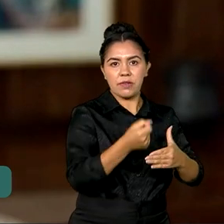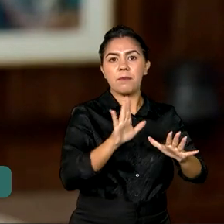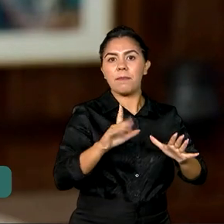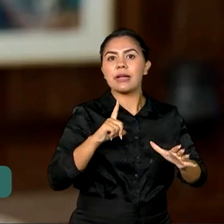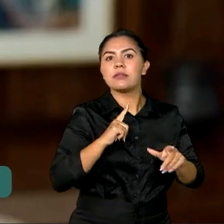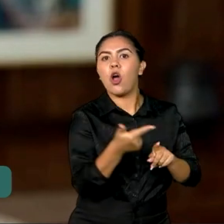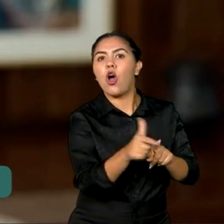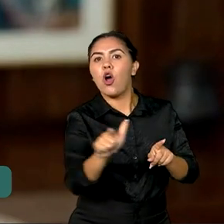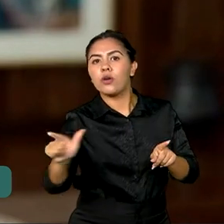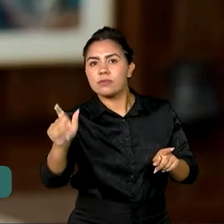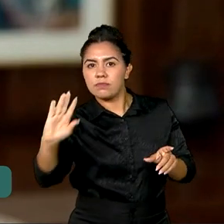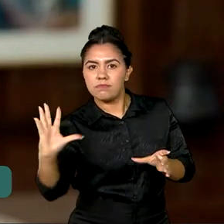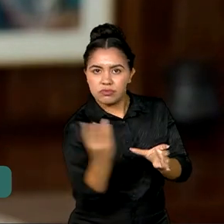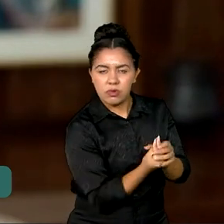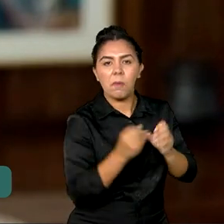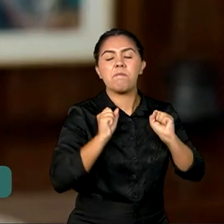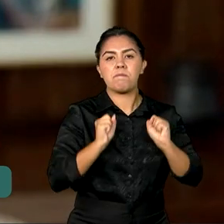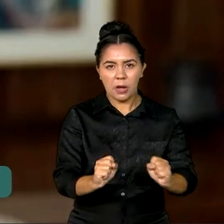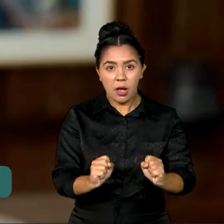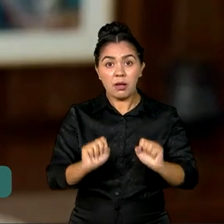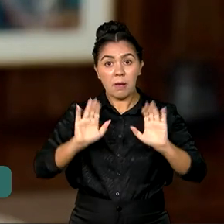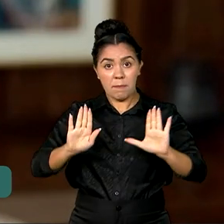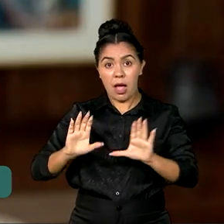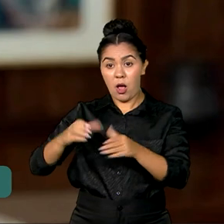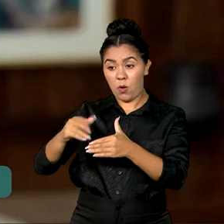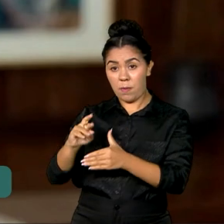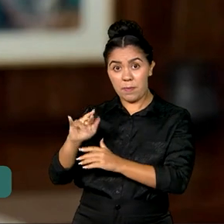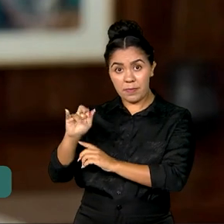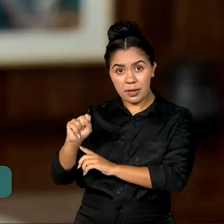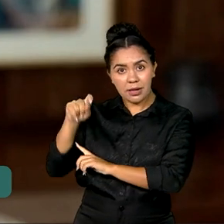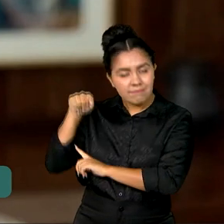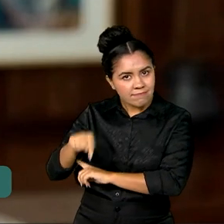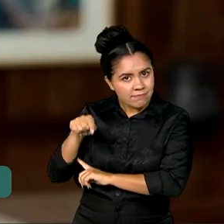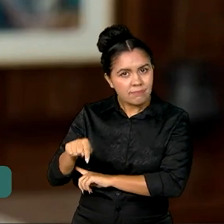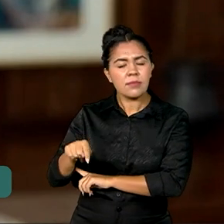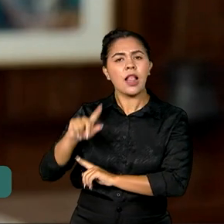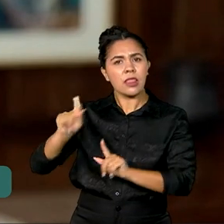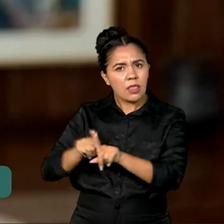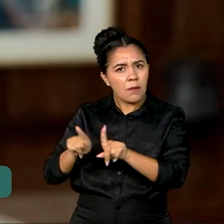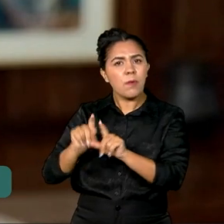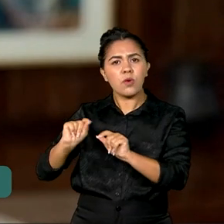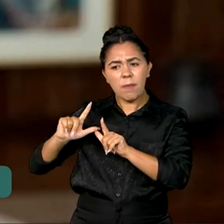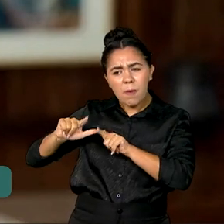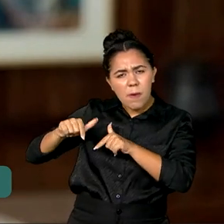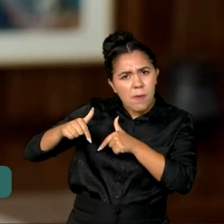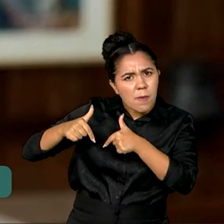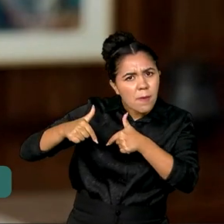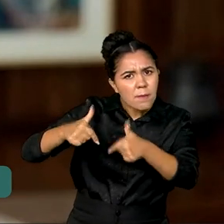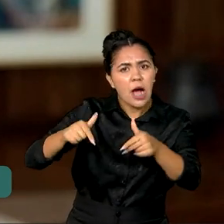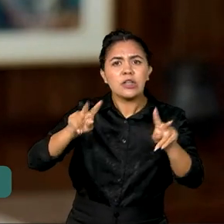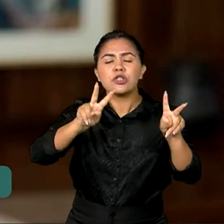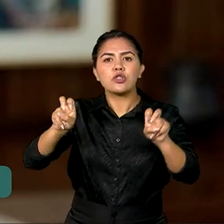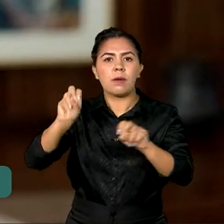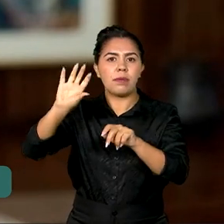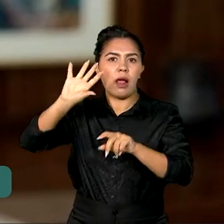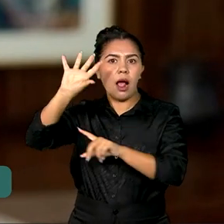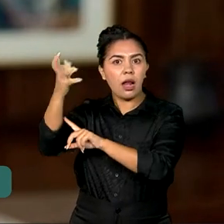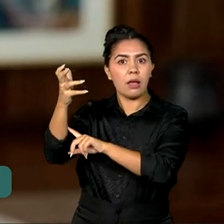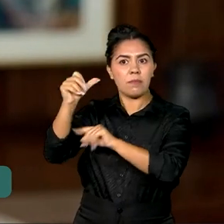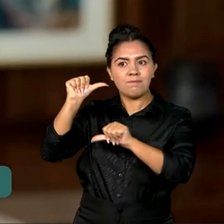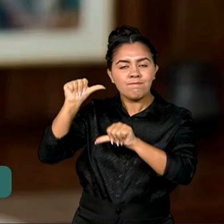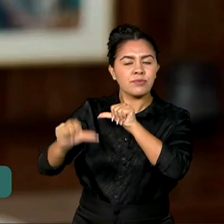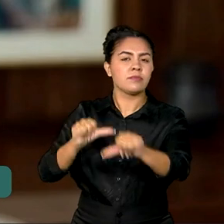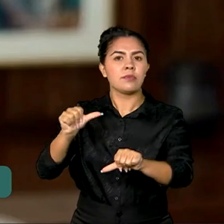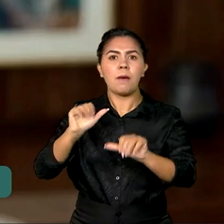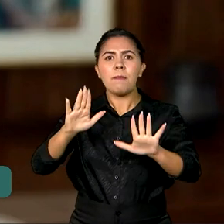outros participantes. O BRICS é ator incontornável no enfrentamento da mudança do clima. Não há dúvida de